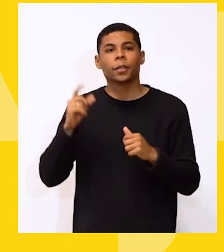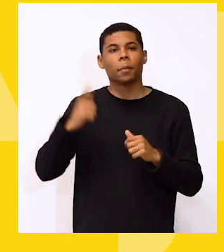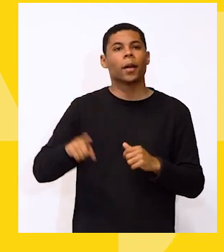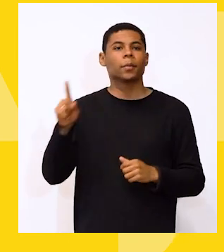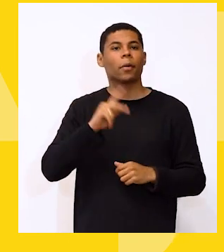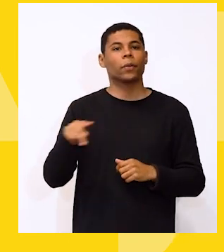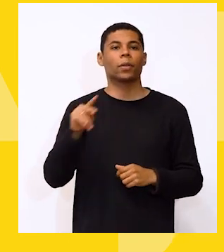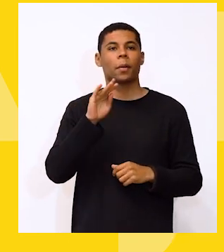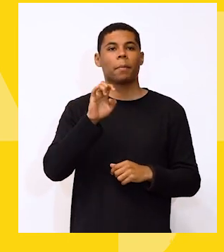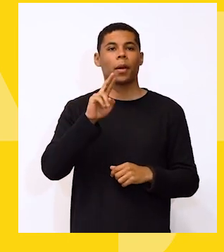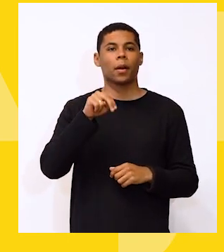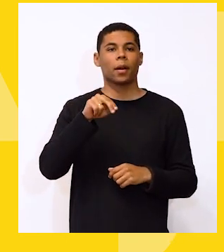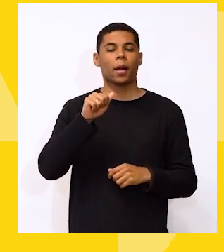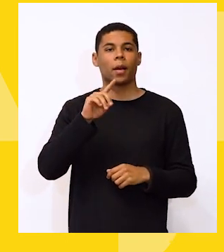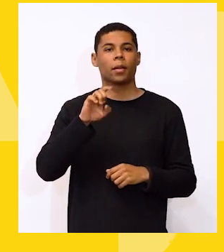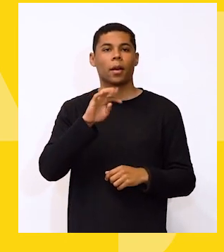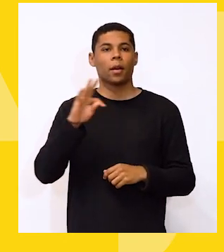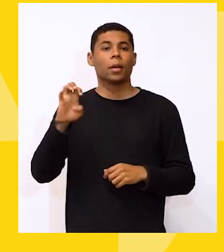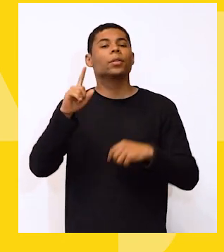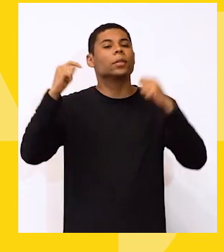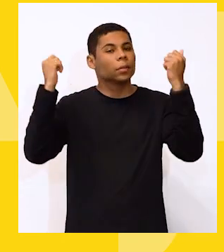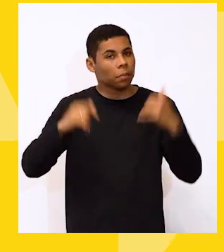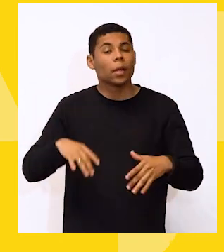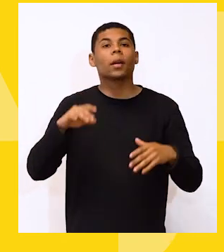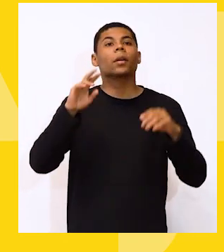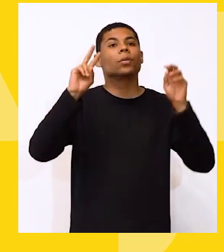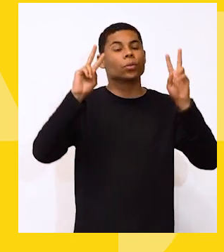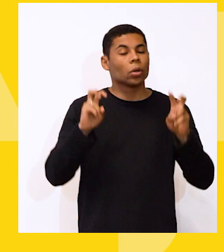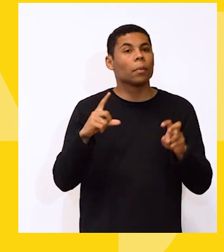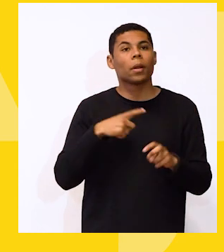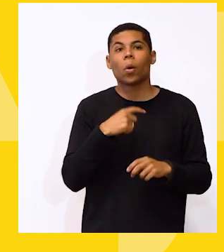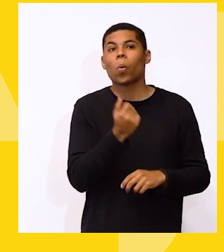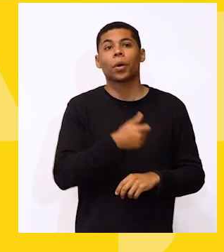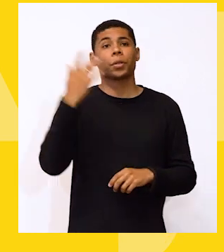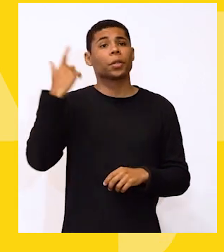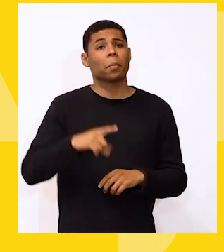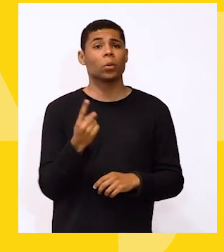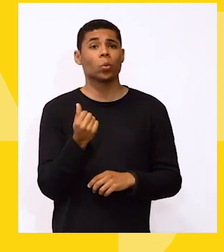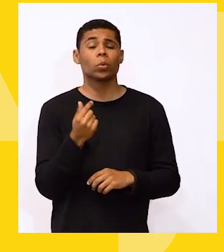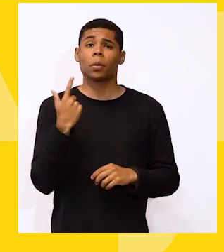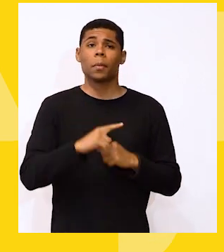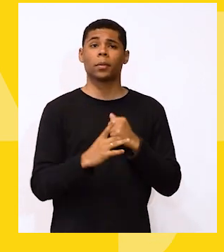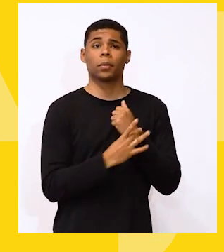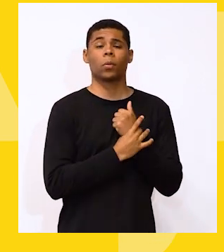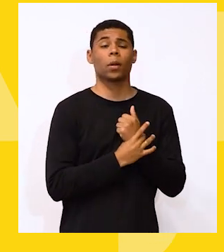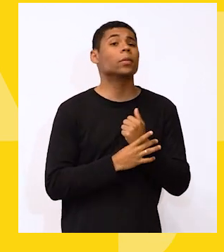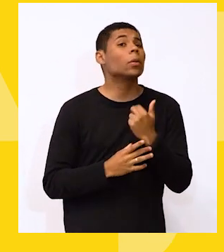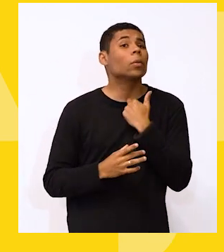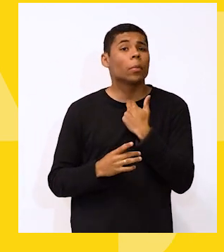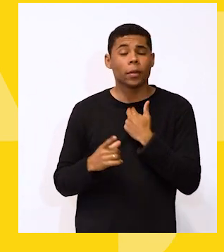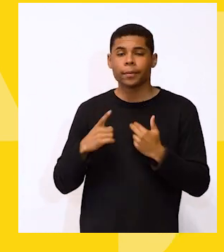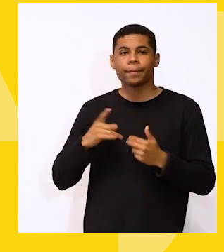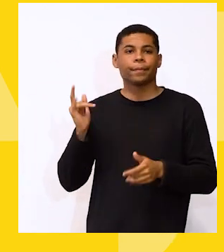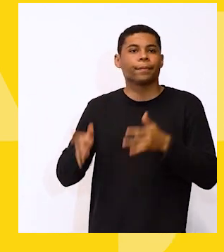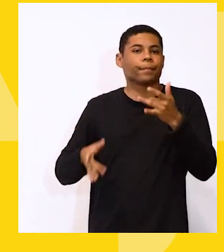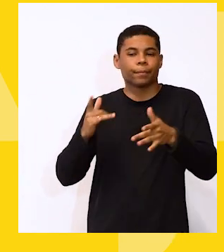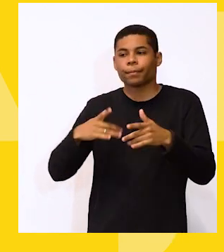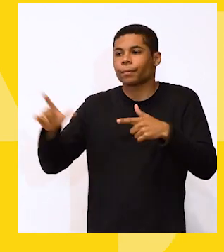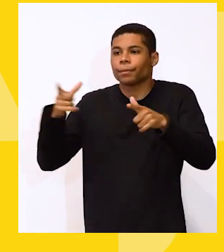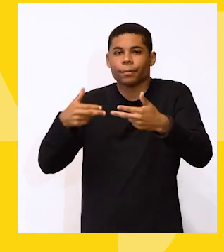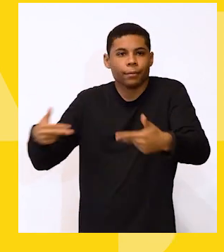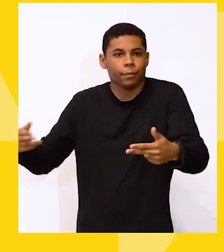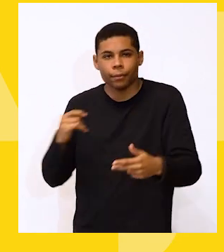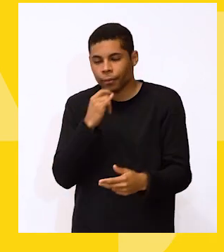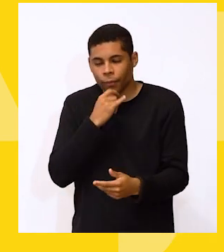Bernadete trabalha bastante com isso né você tem que ter alimentos em quantidade com custo e com segurança né não pode ter resíduo de fárma com resíduo de outras coisas